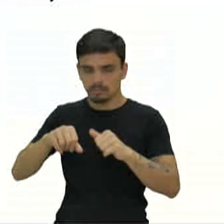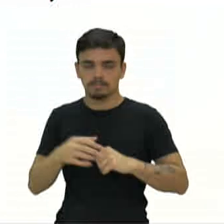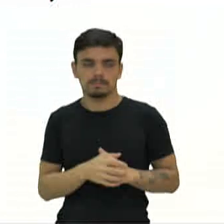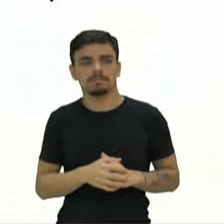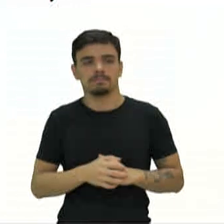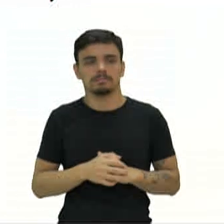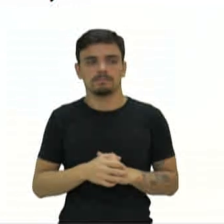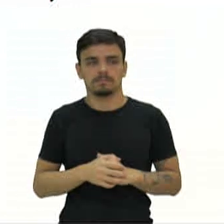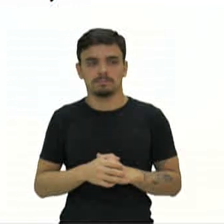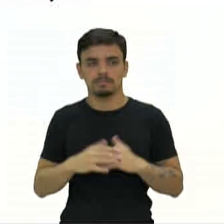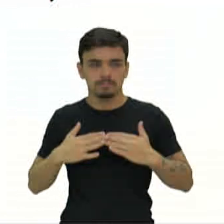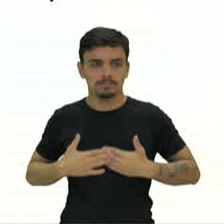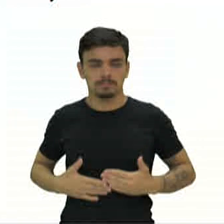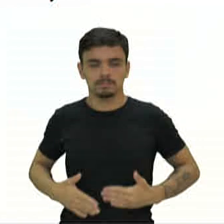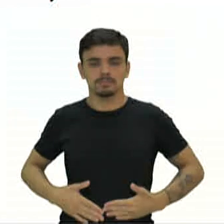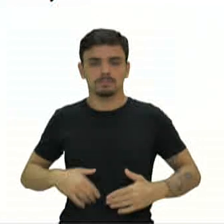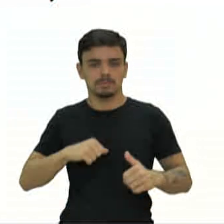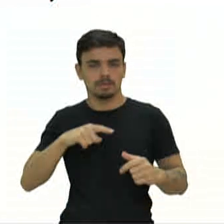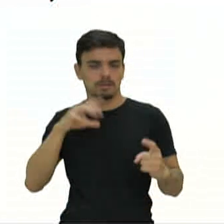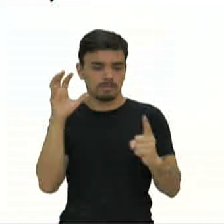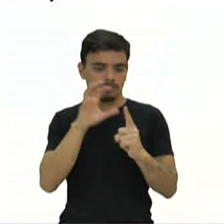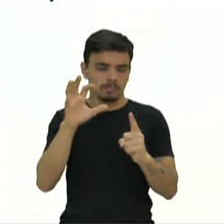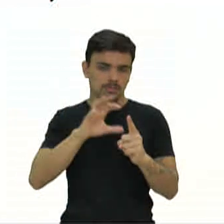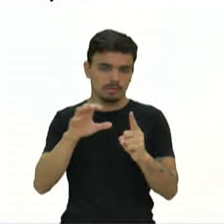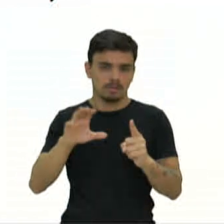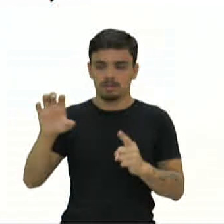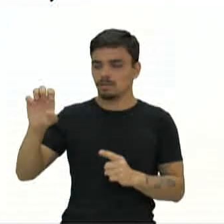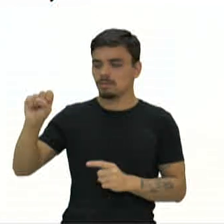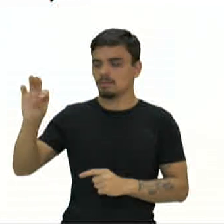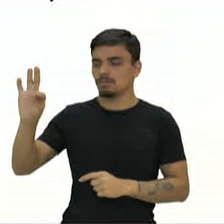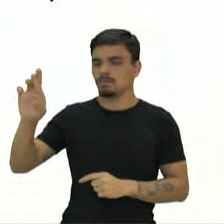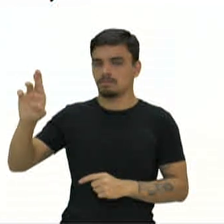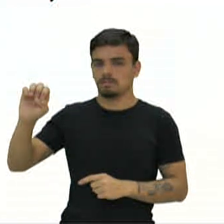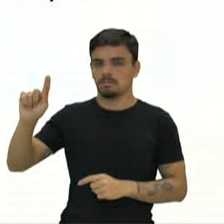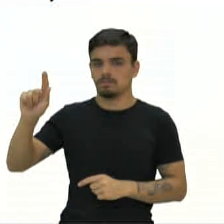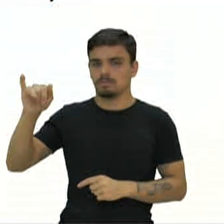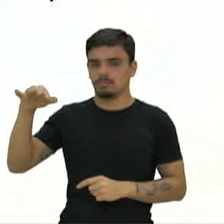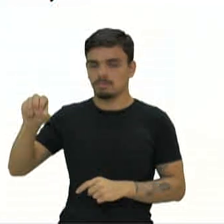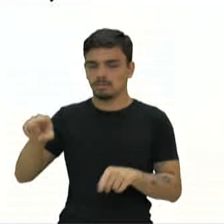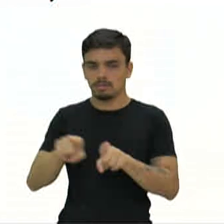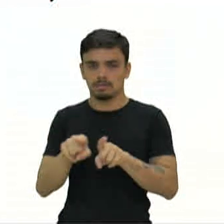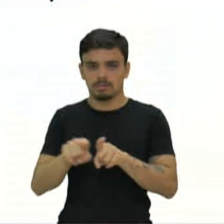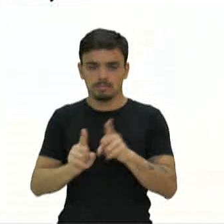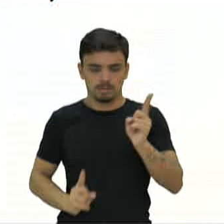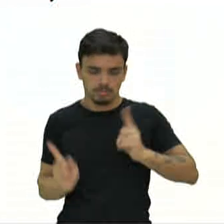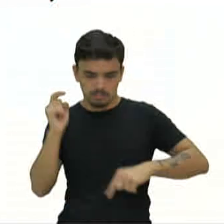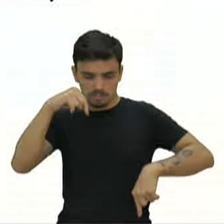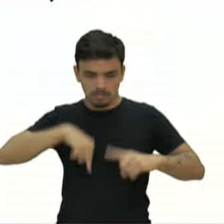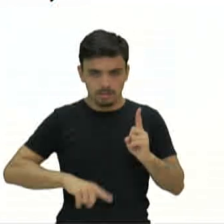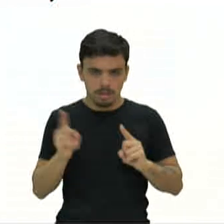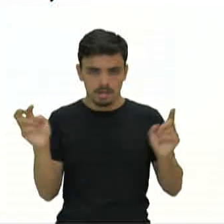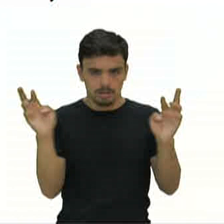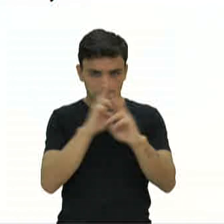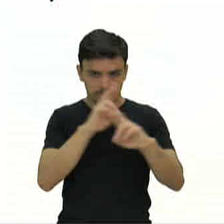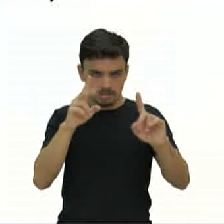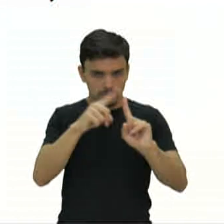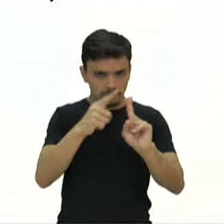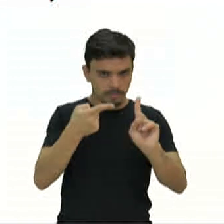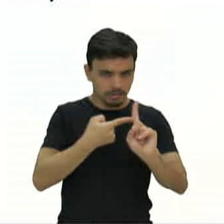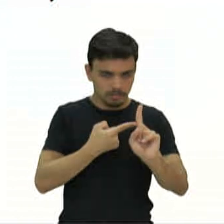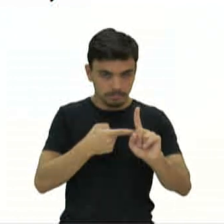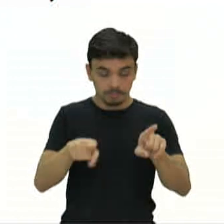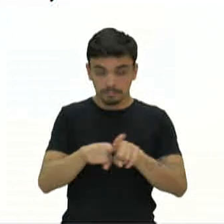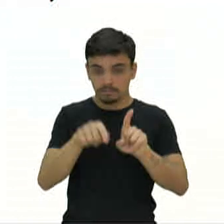lúteo induz a maior formação de estrogênio e progesterona, hormônios esses que são relacionados à gravidez. O